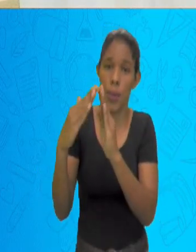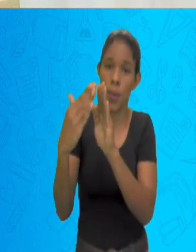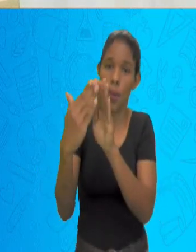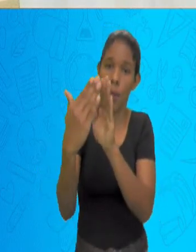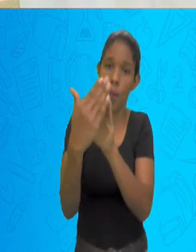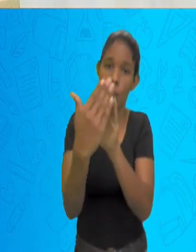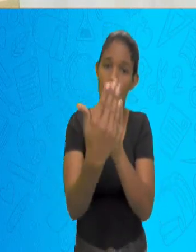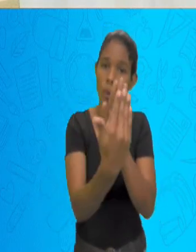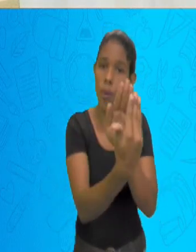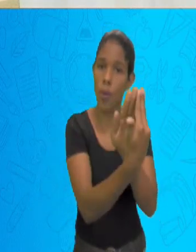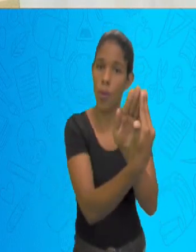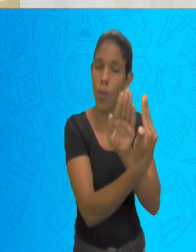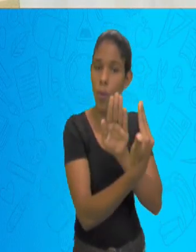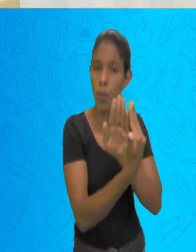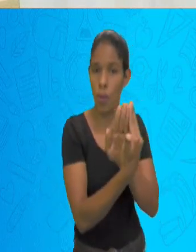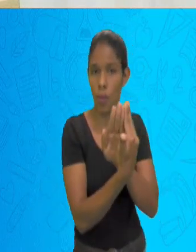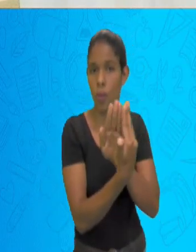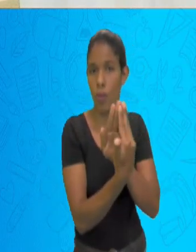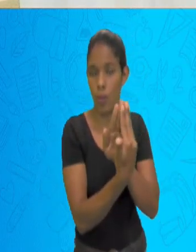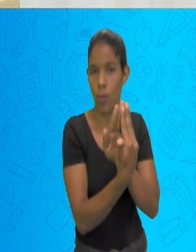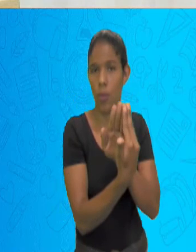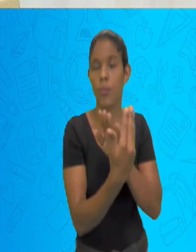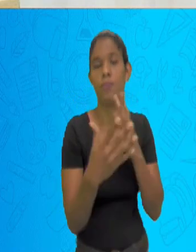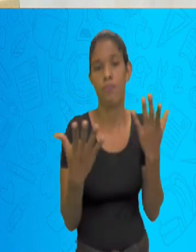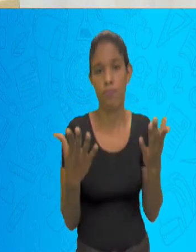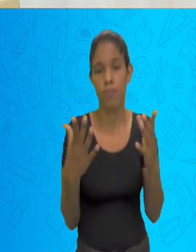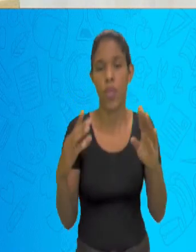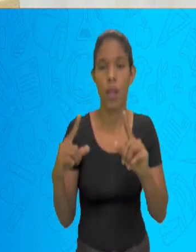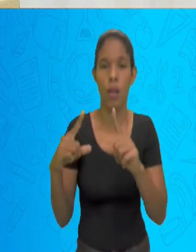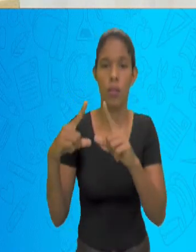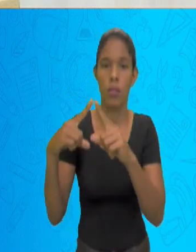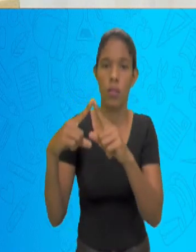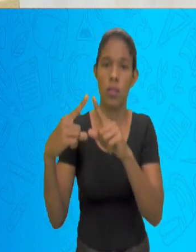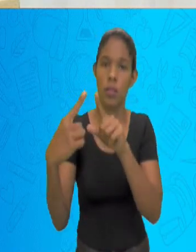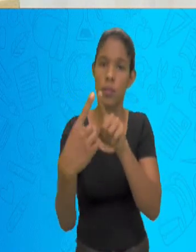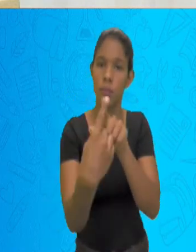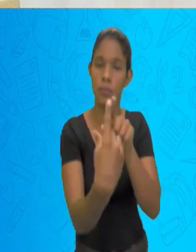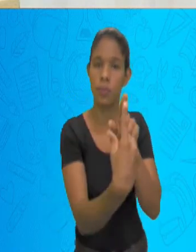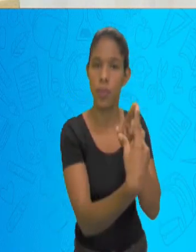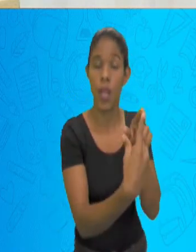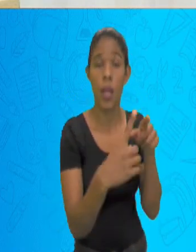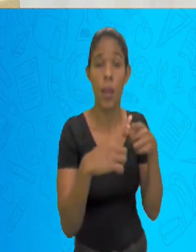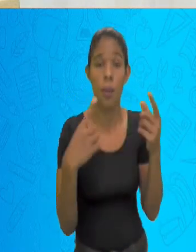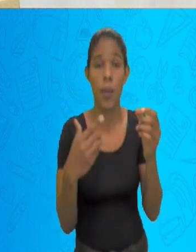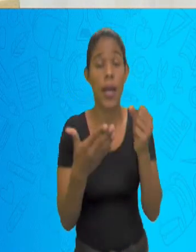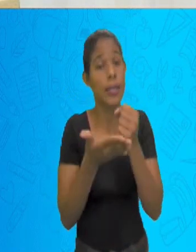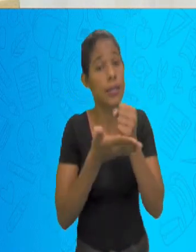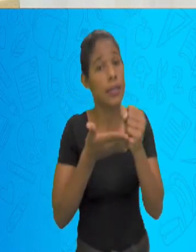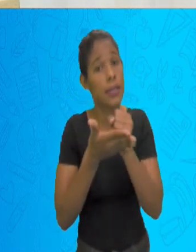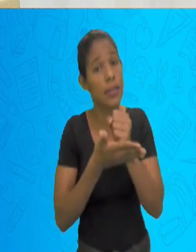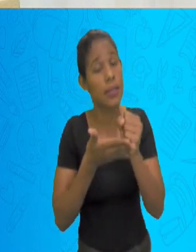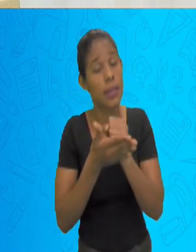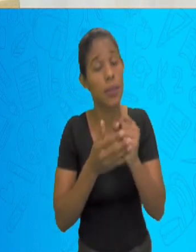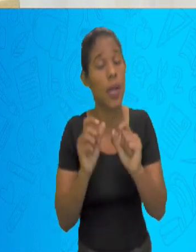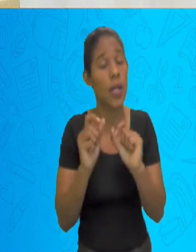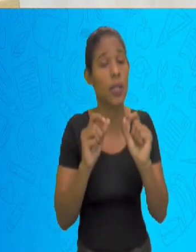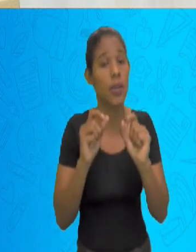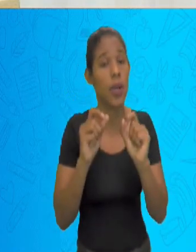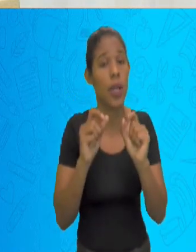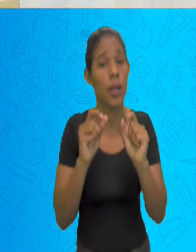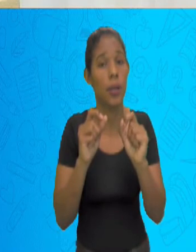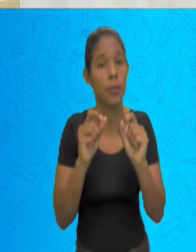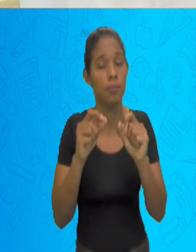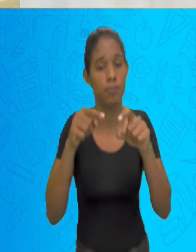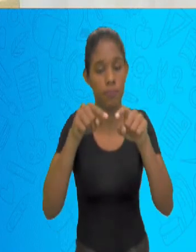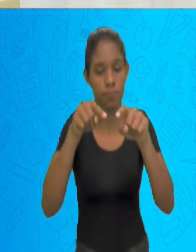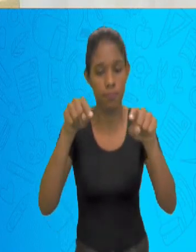elas, exceto a minha base. Então, nós concluímos que em uma pirâmide, todas